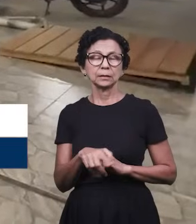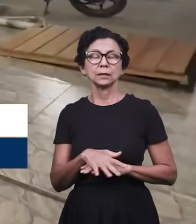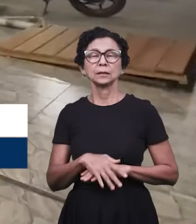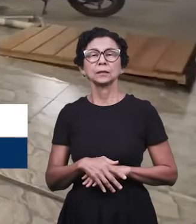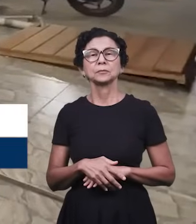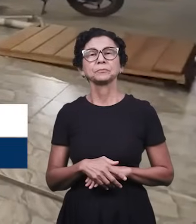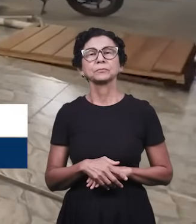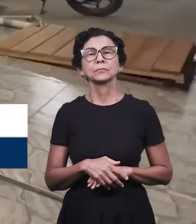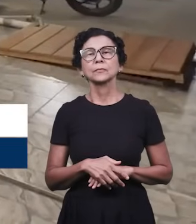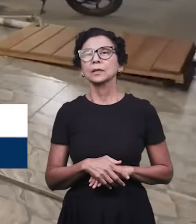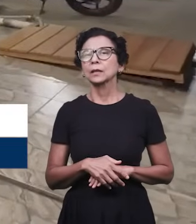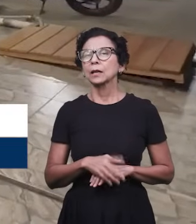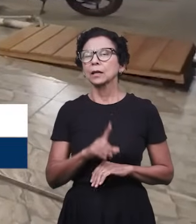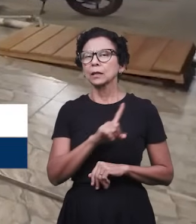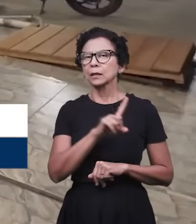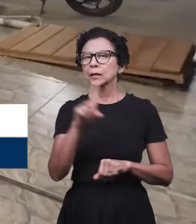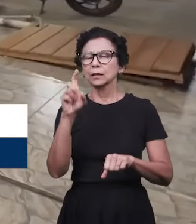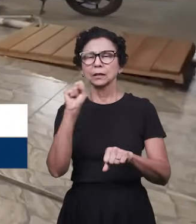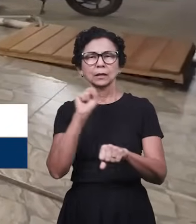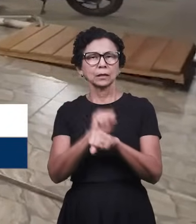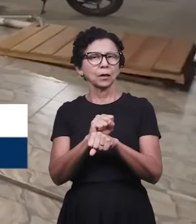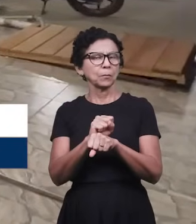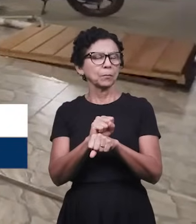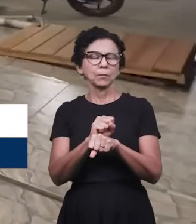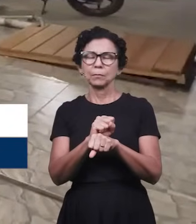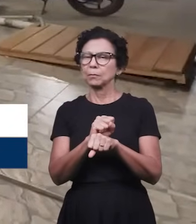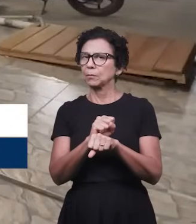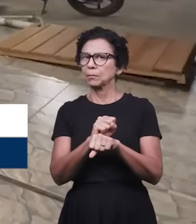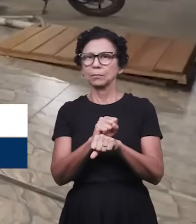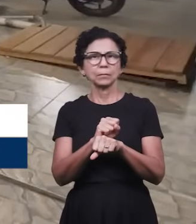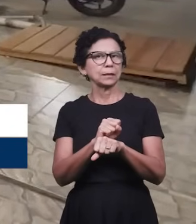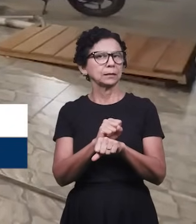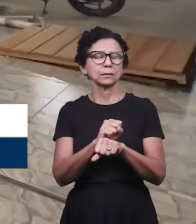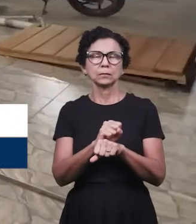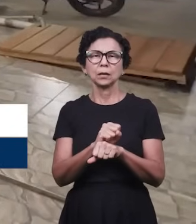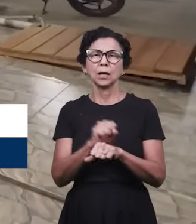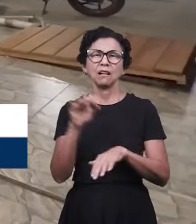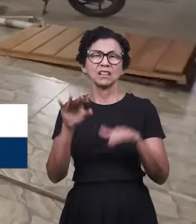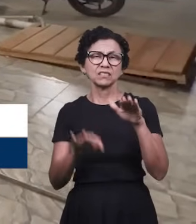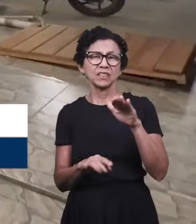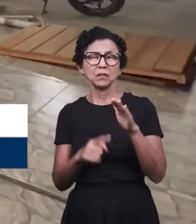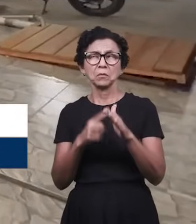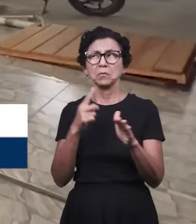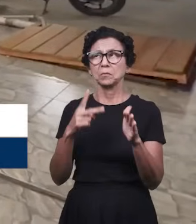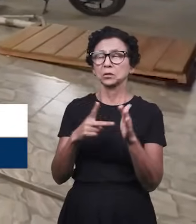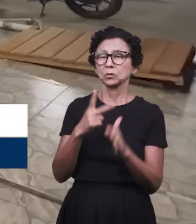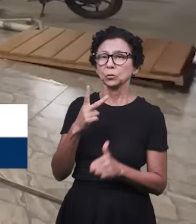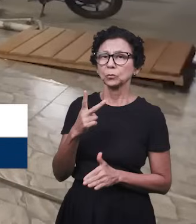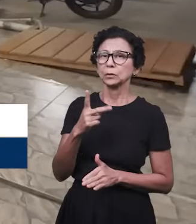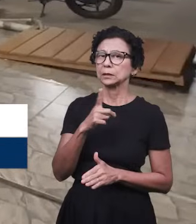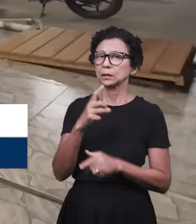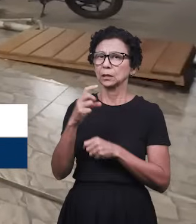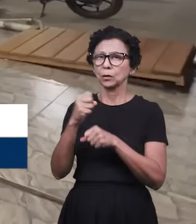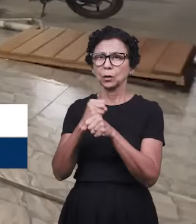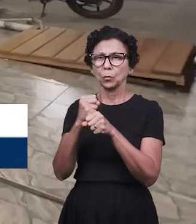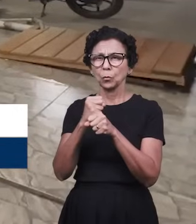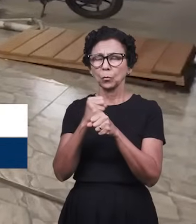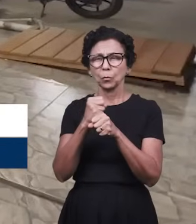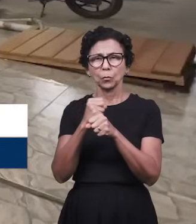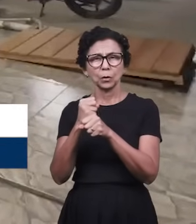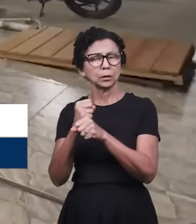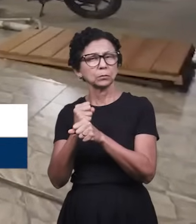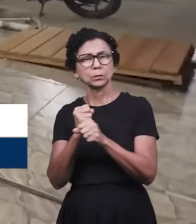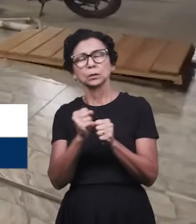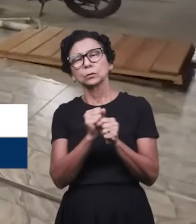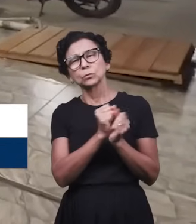ela não para, ela não é somente uma ou duas vezes no ano, né? Ela é o ano todo. E dessa forma a igreja